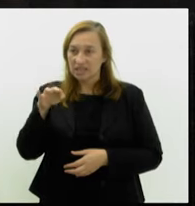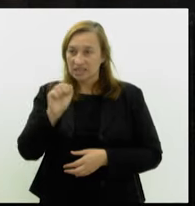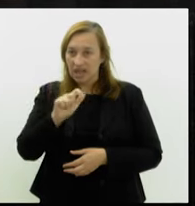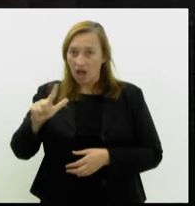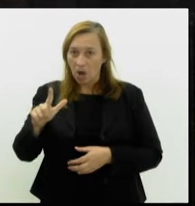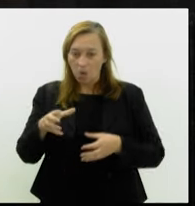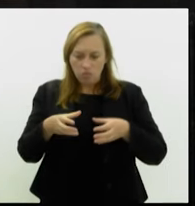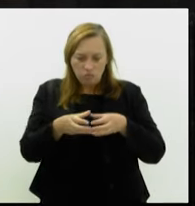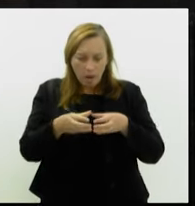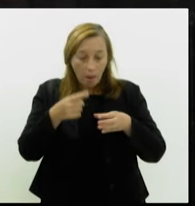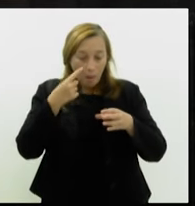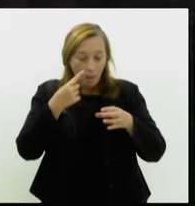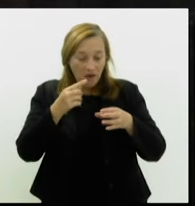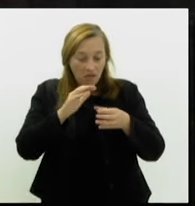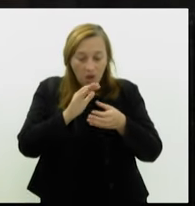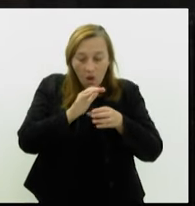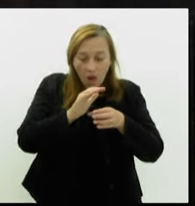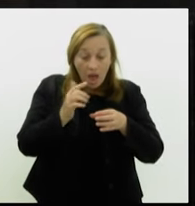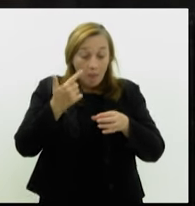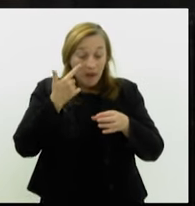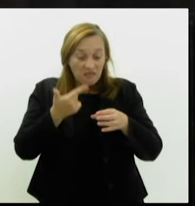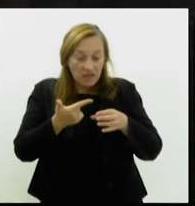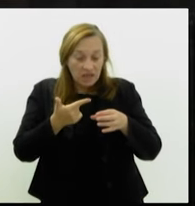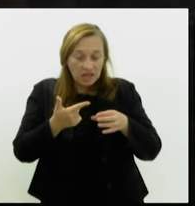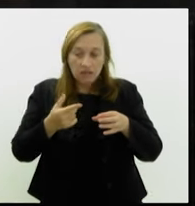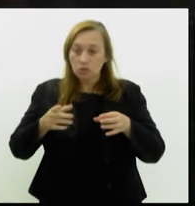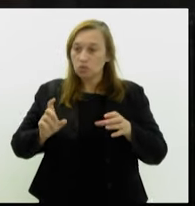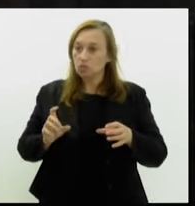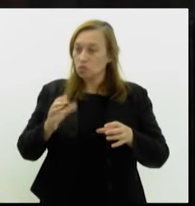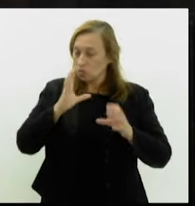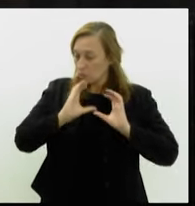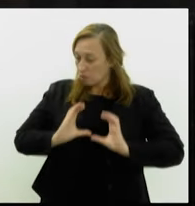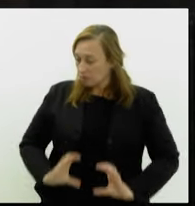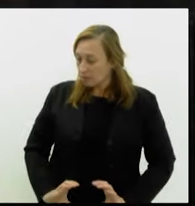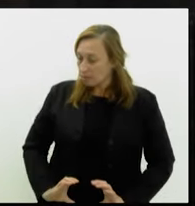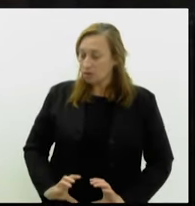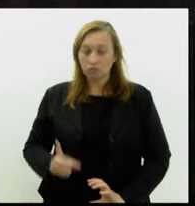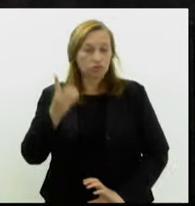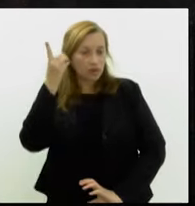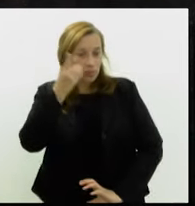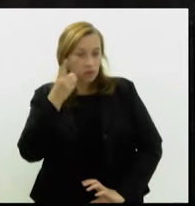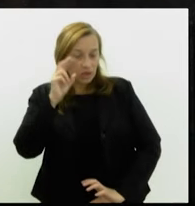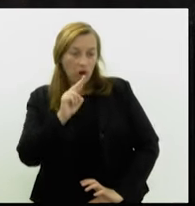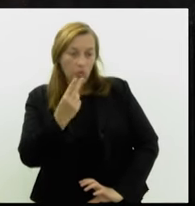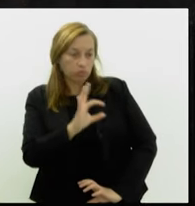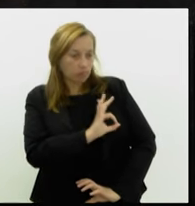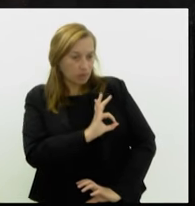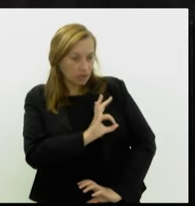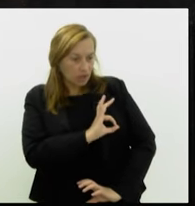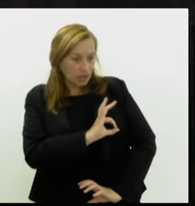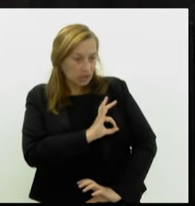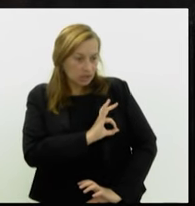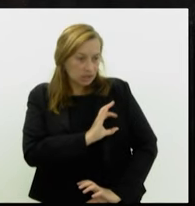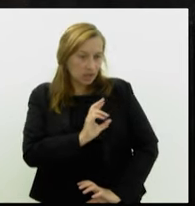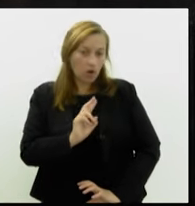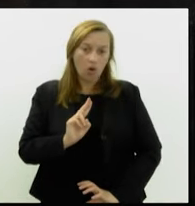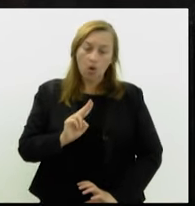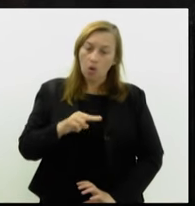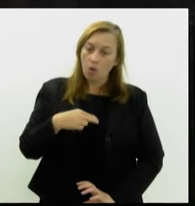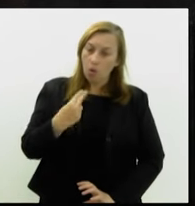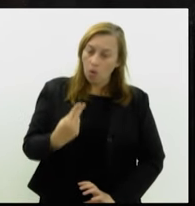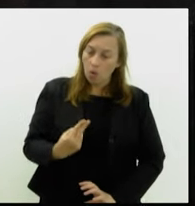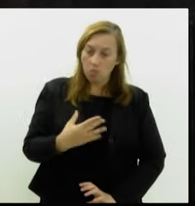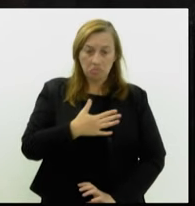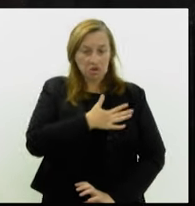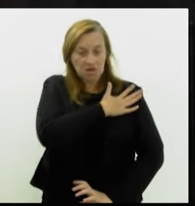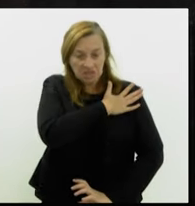se o comportamento de um militar, se o comportamento de um